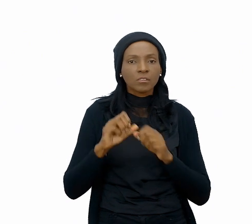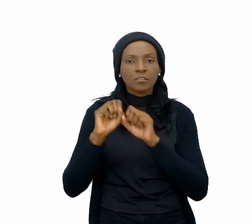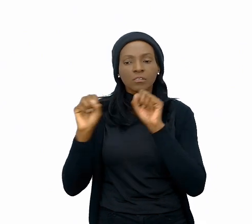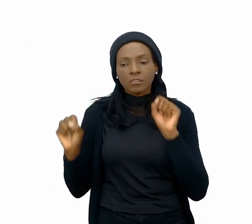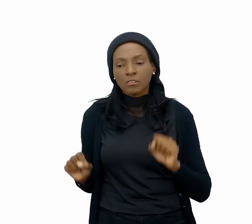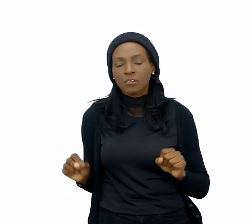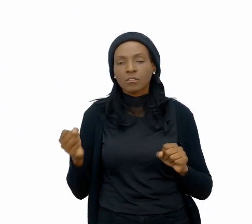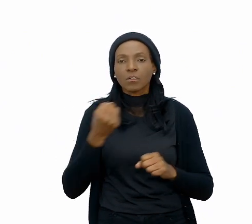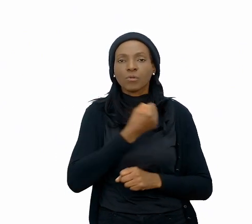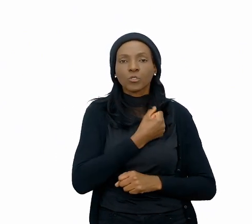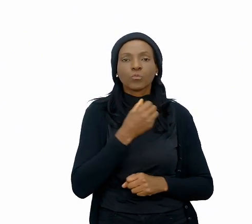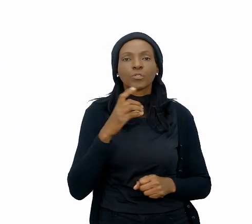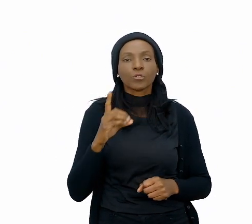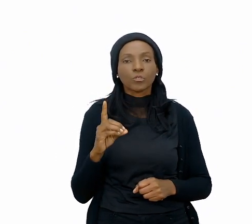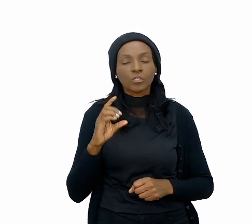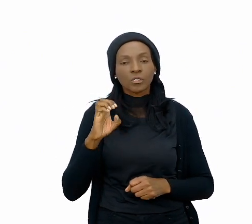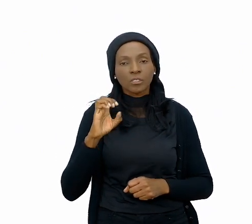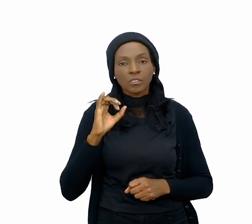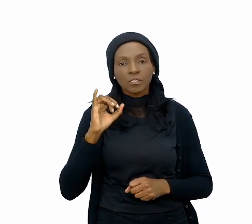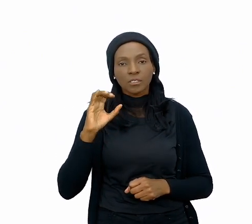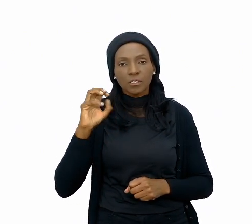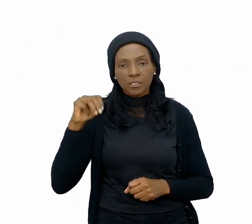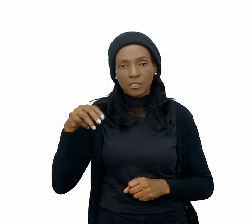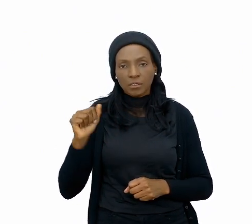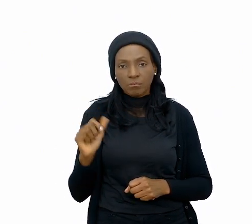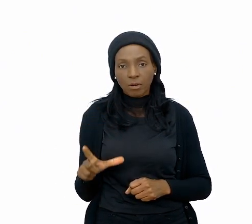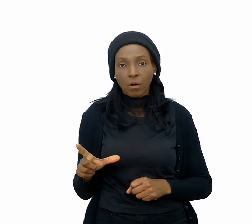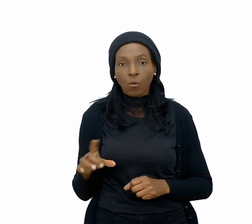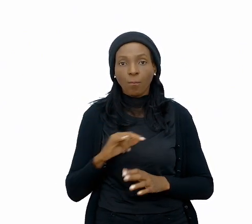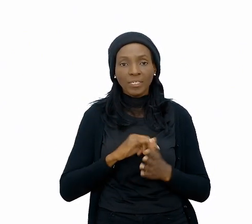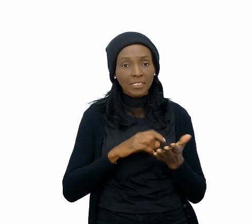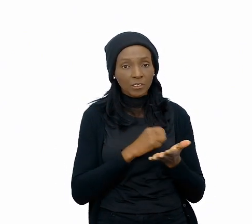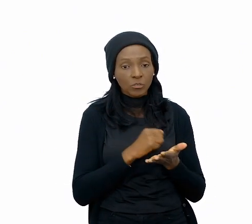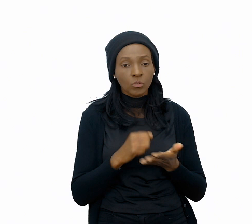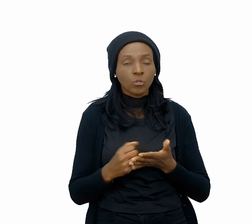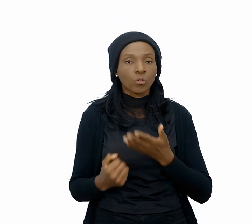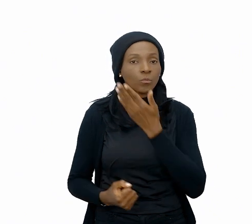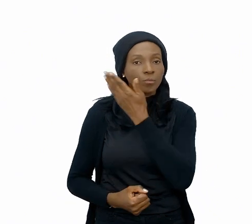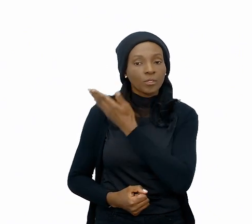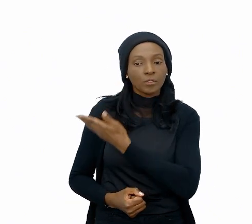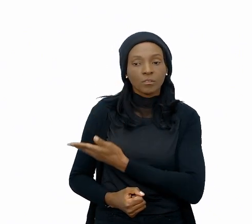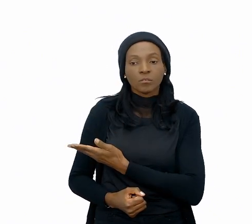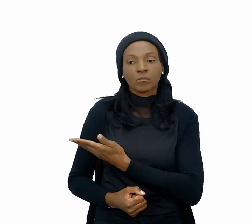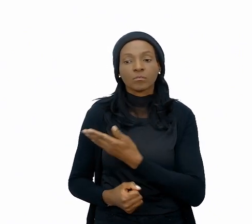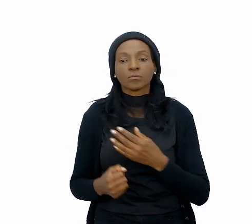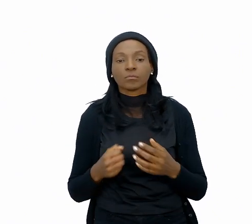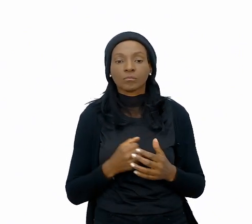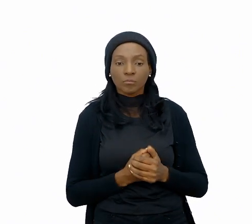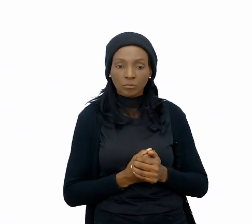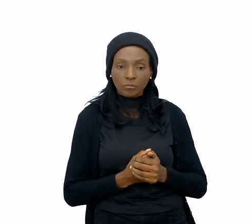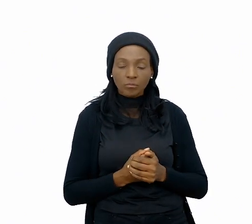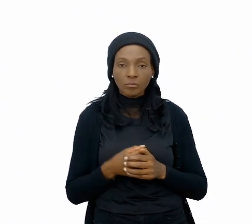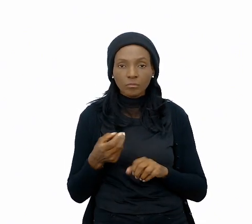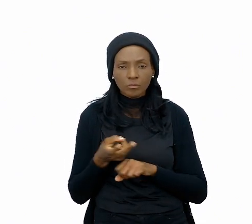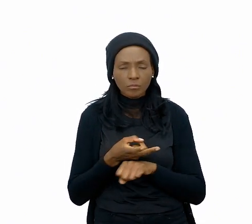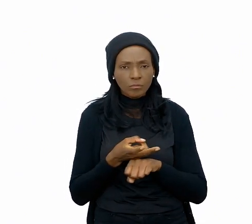numeração decimal. Mas esse documento que vocês estão vendo aí na tela, ele